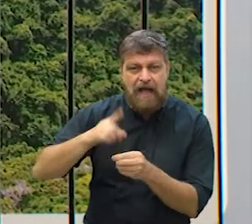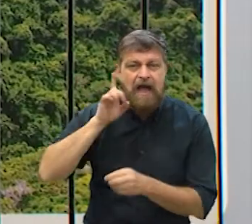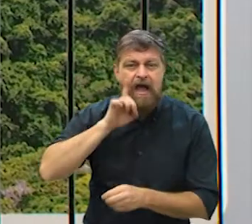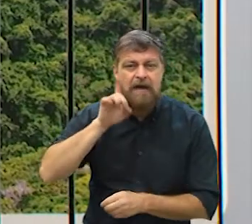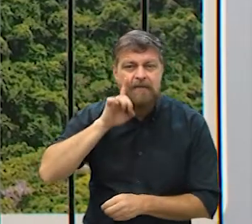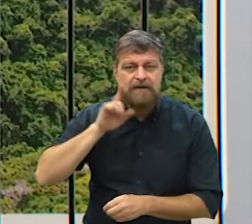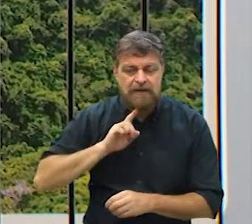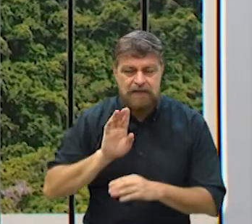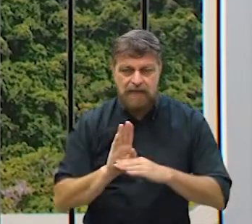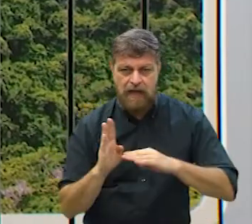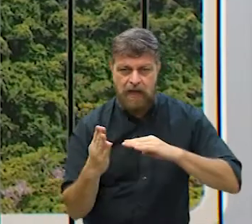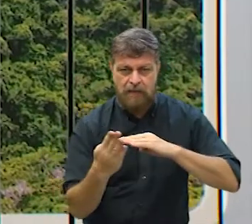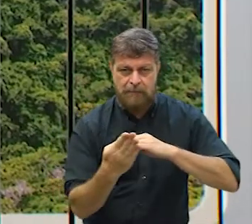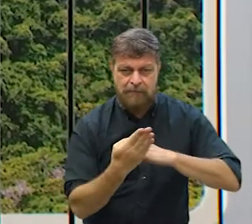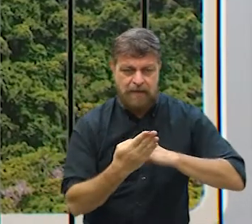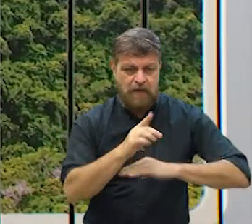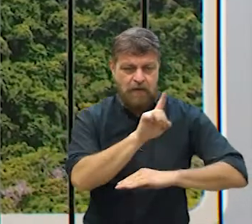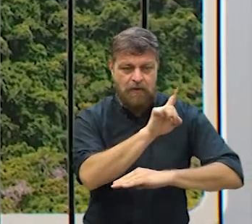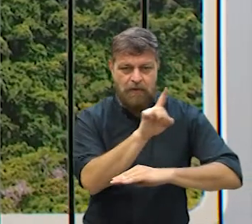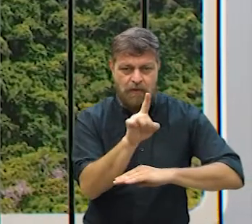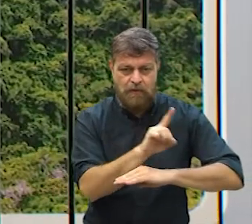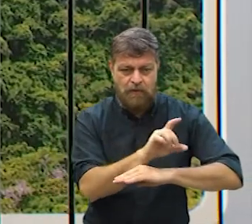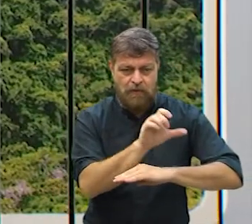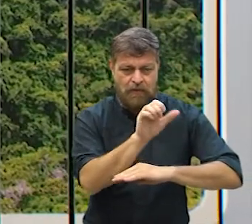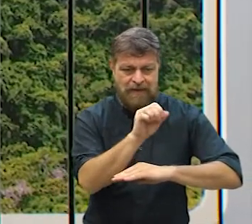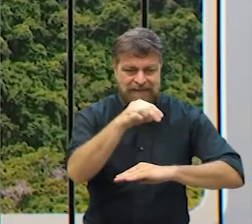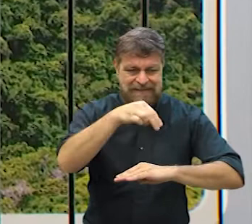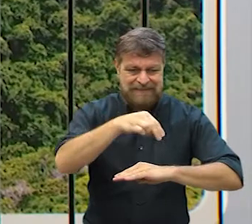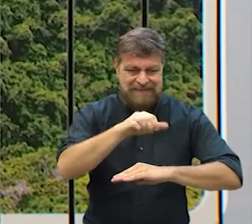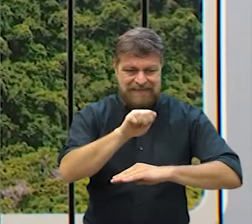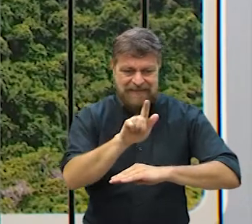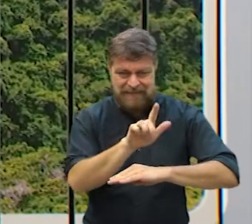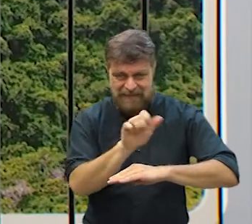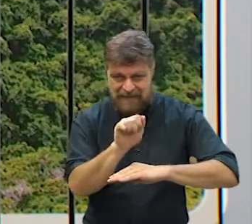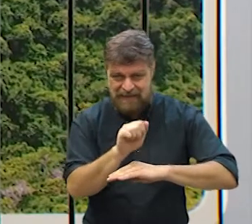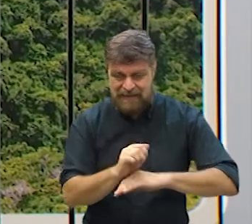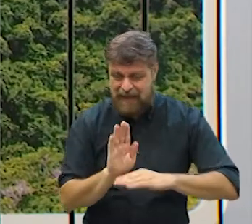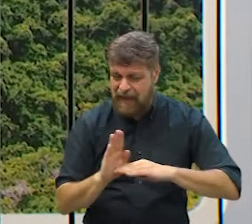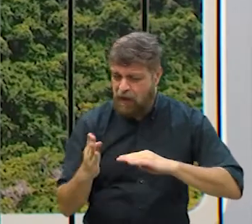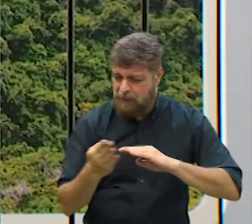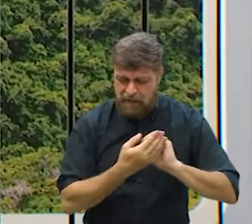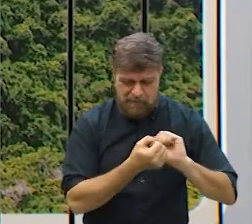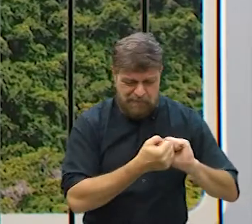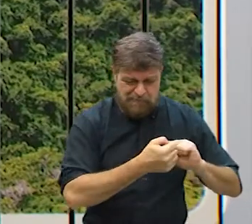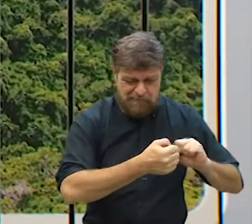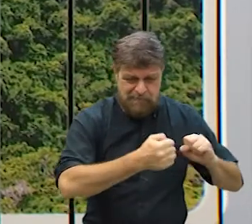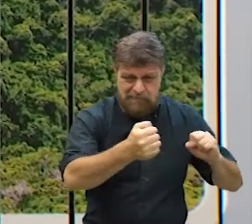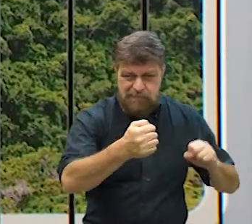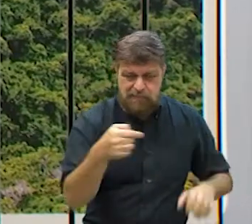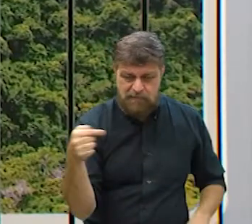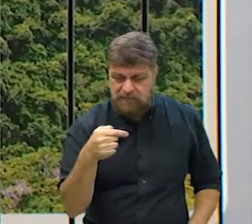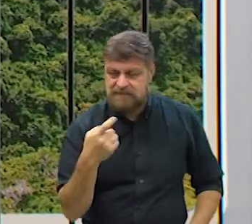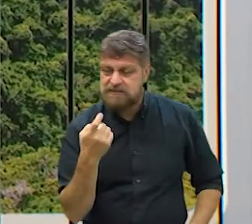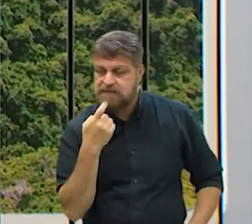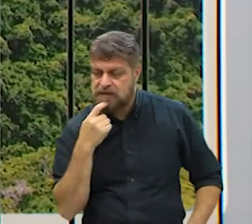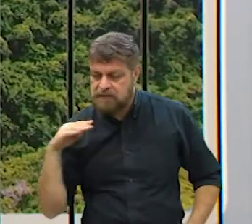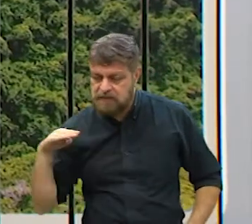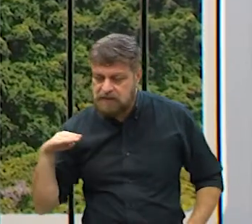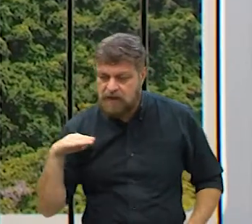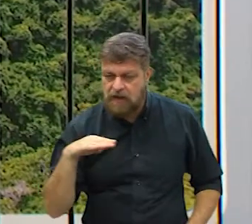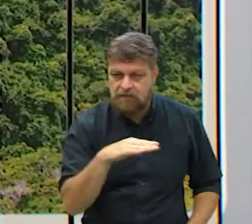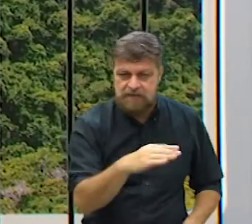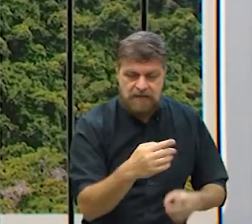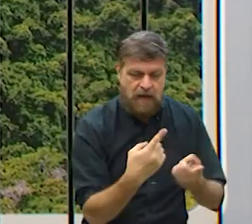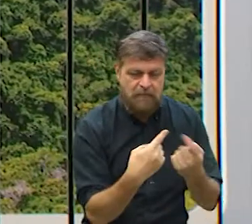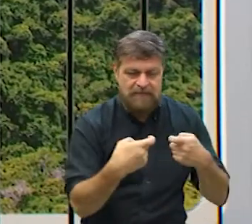chamado Vila Zanaga. É o maior bairro hoje de Americana. Você indo de Campinas para Americana, do lado direito da